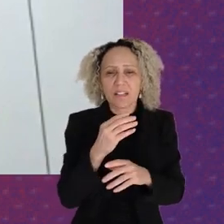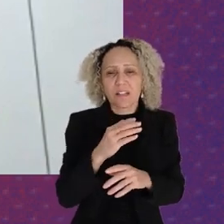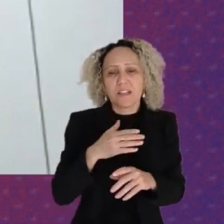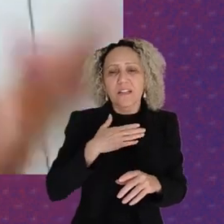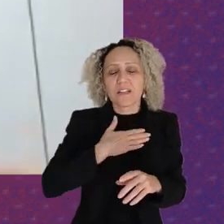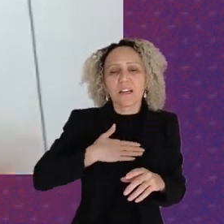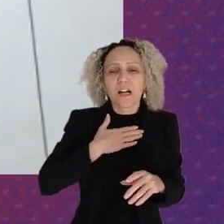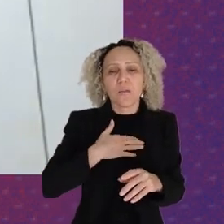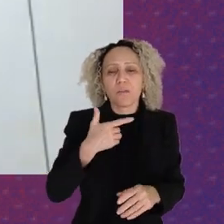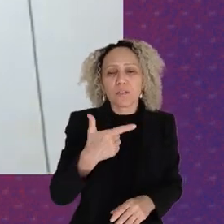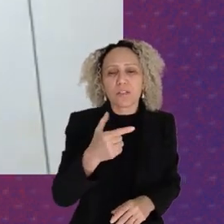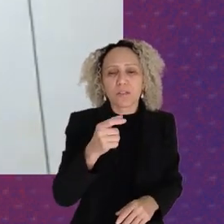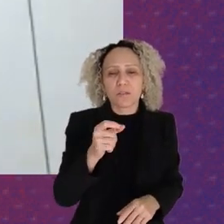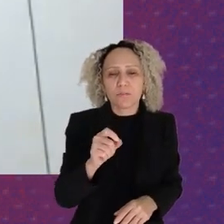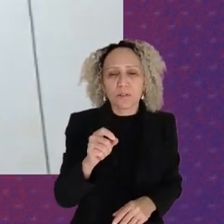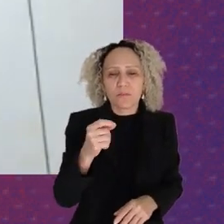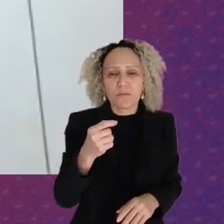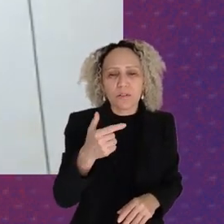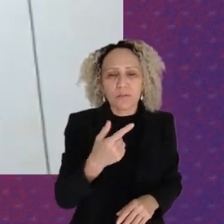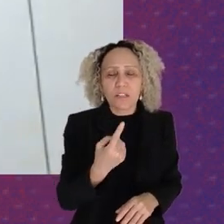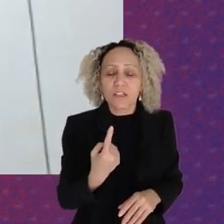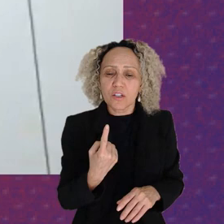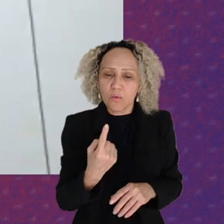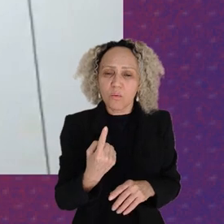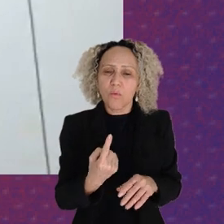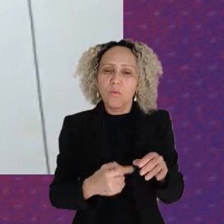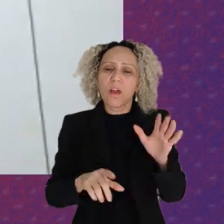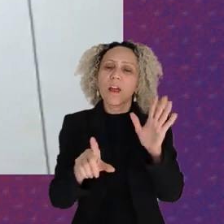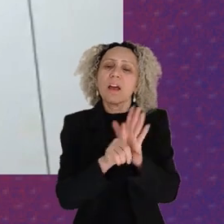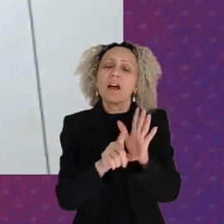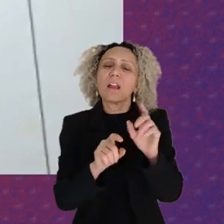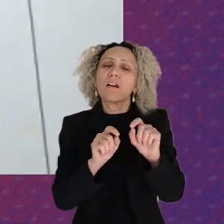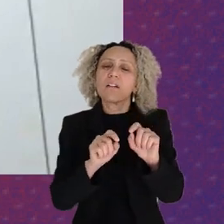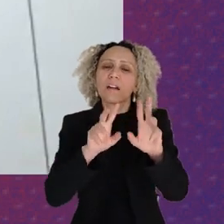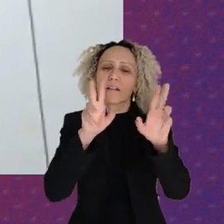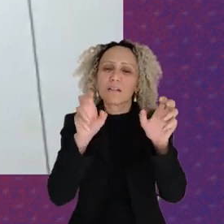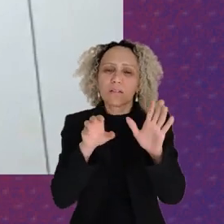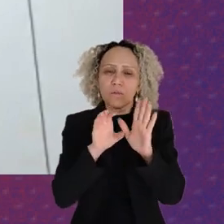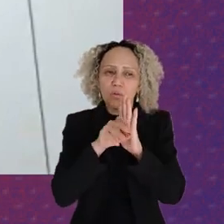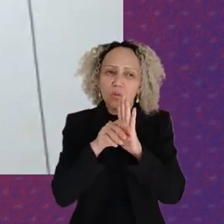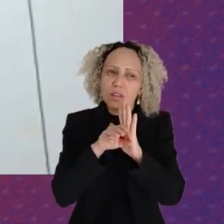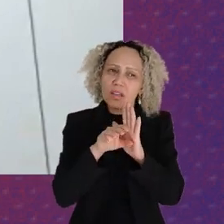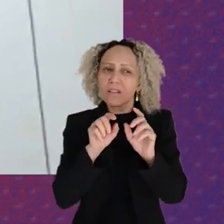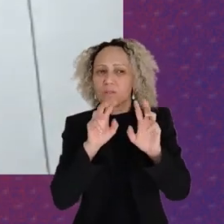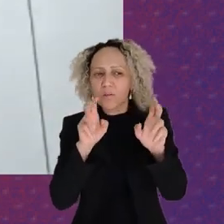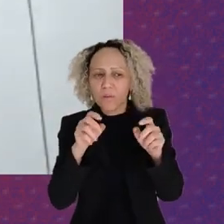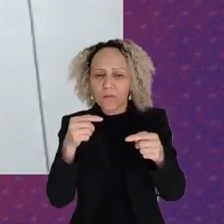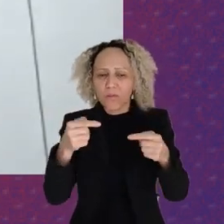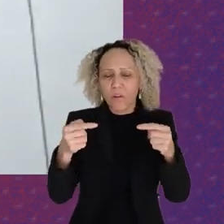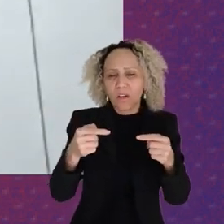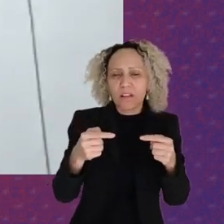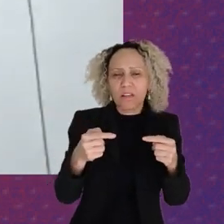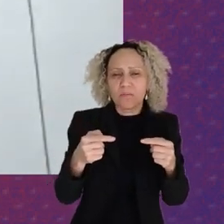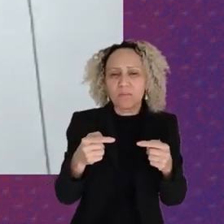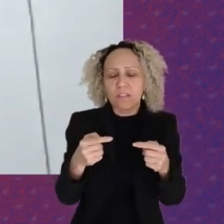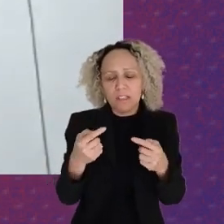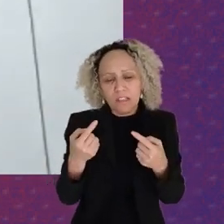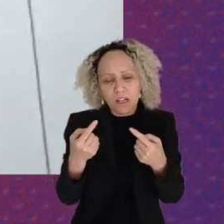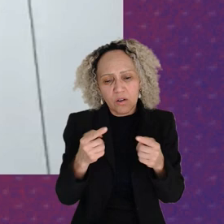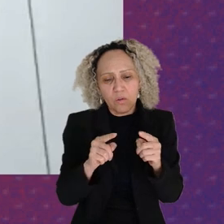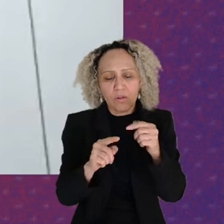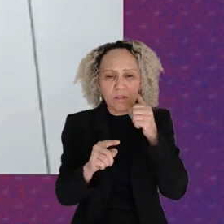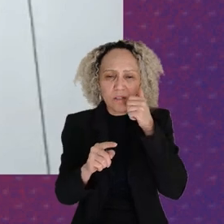ela traz a tipificação, um pouco do conceito sobre violência política contra as mulheres, ela fala um pouco da